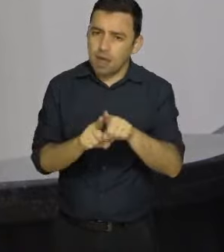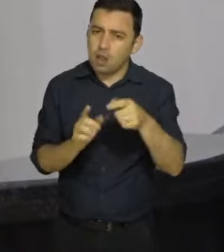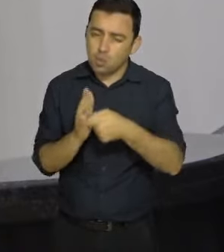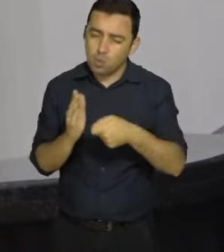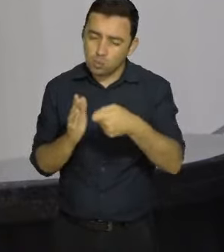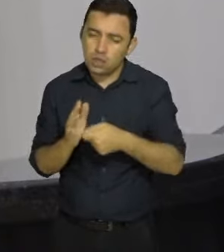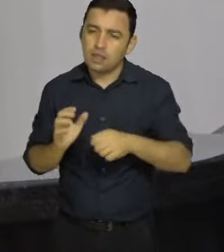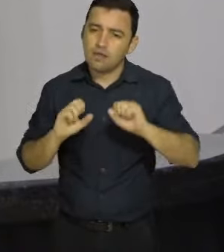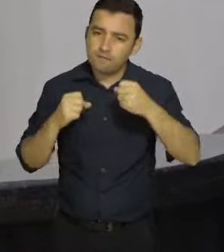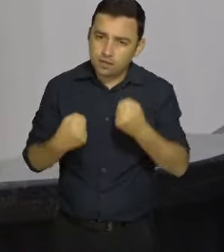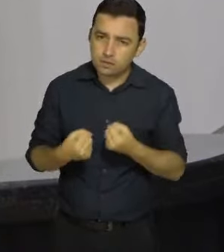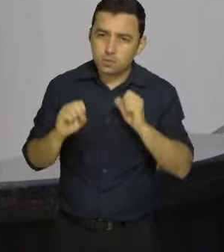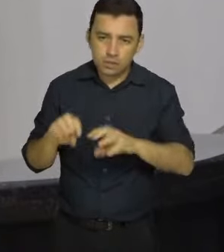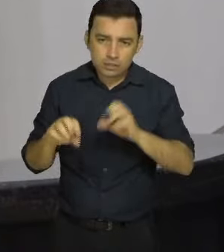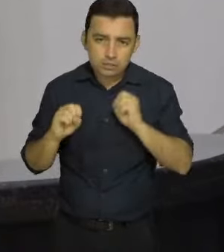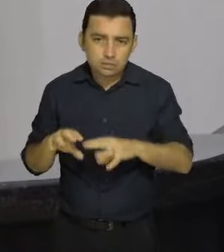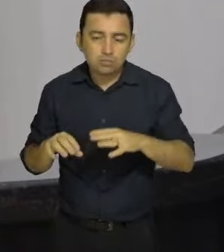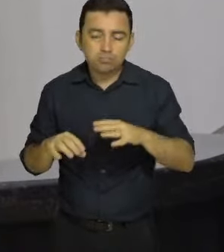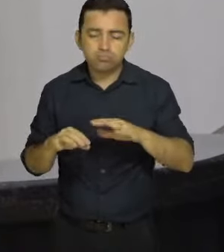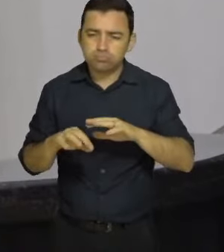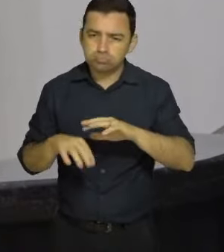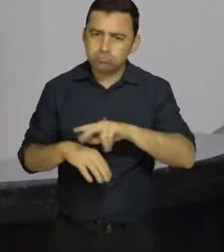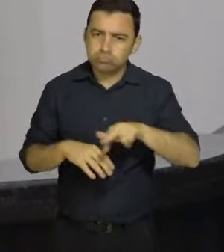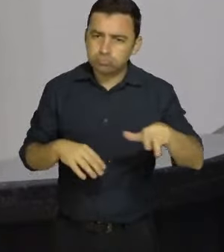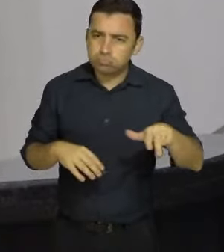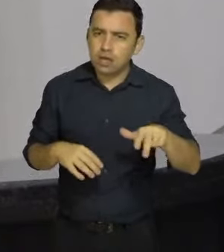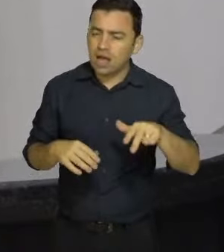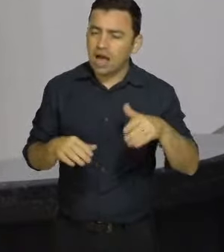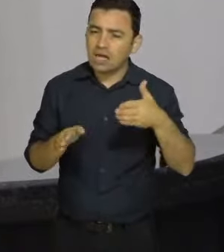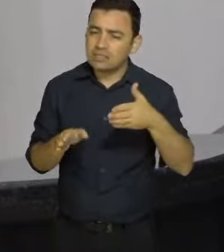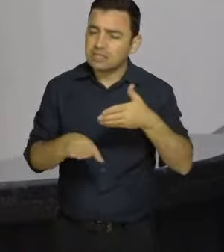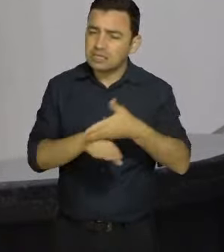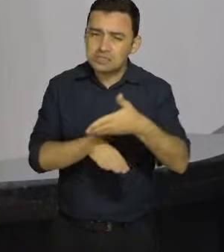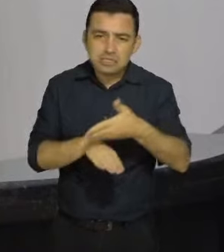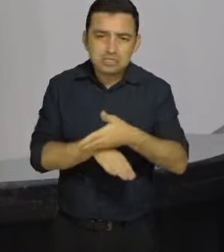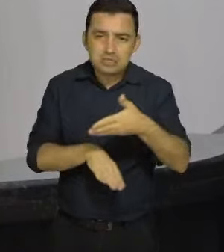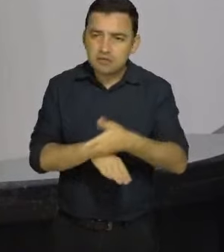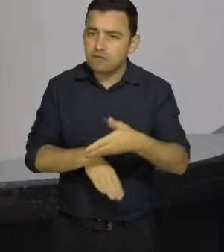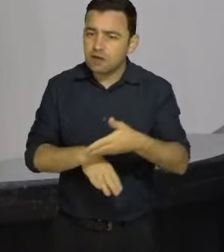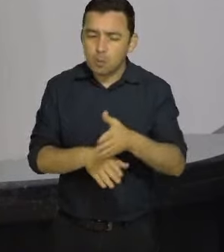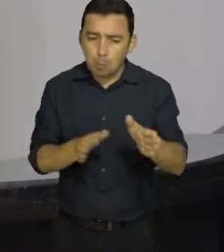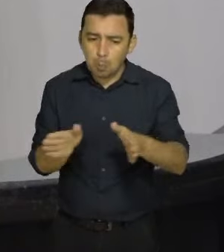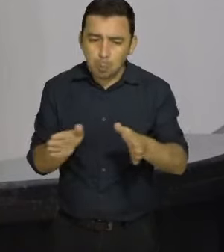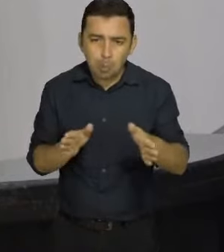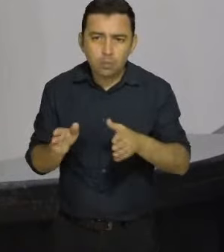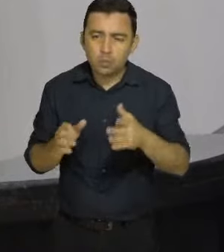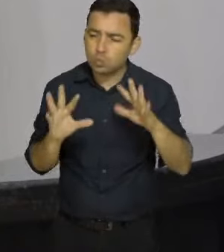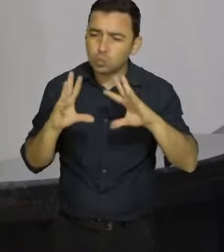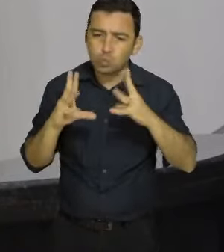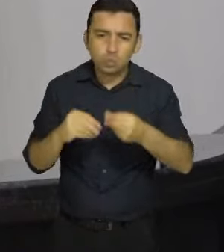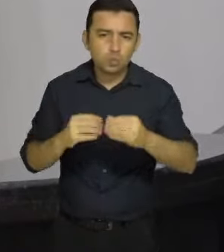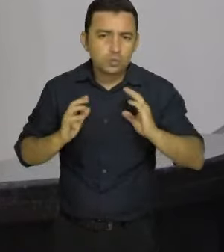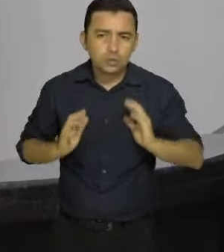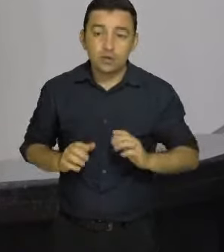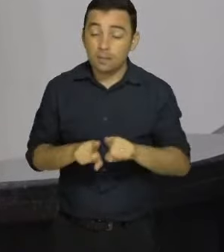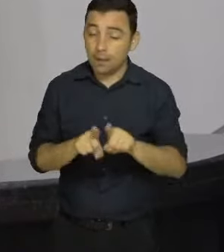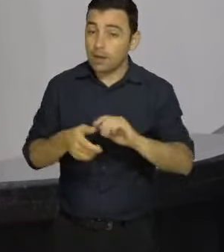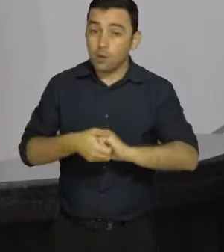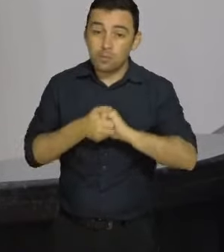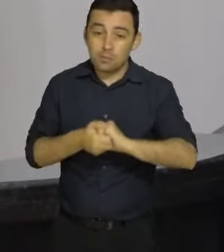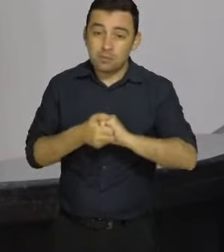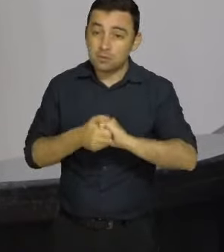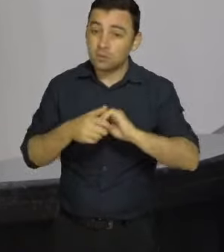de qualidade em todos os níveis, acessível a todas as cidadãs e cidadãos. Cumprimento a todas e todos